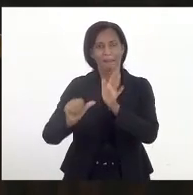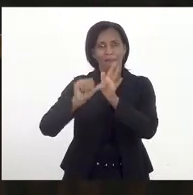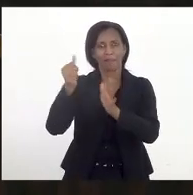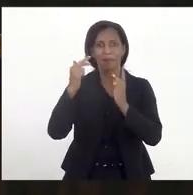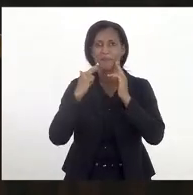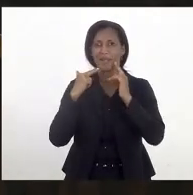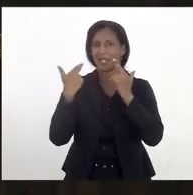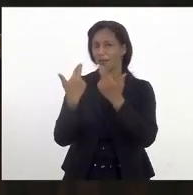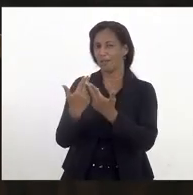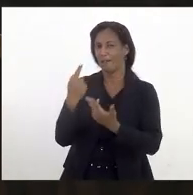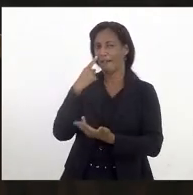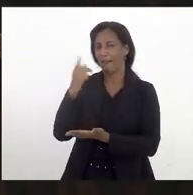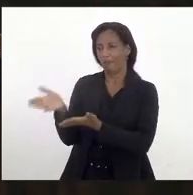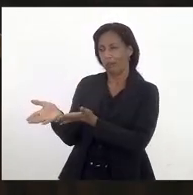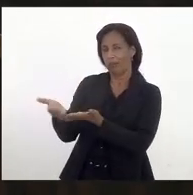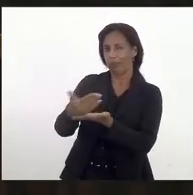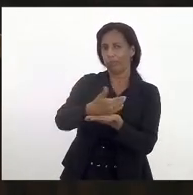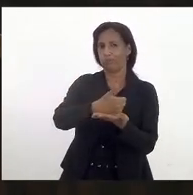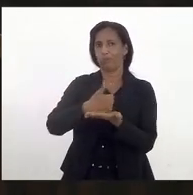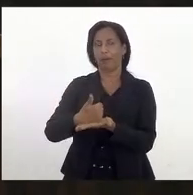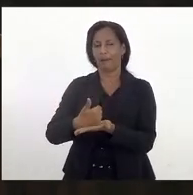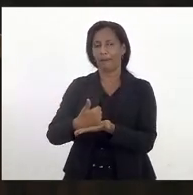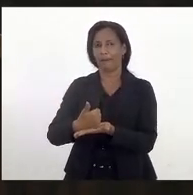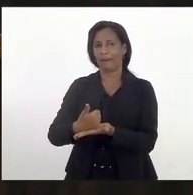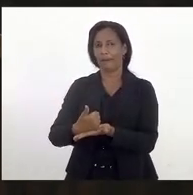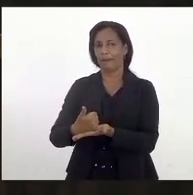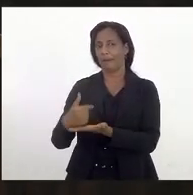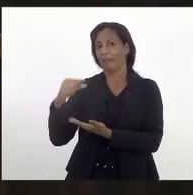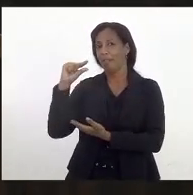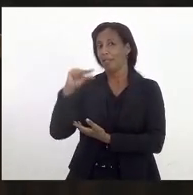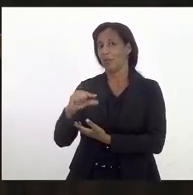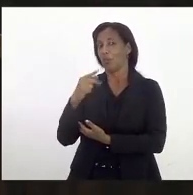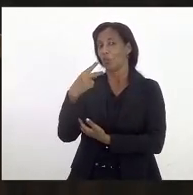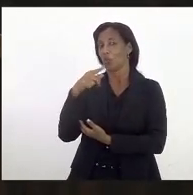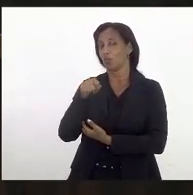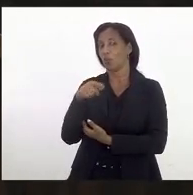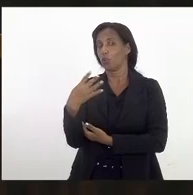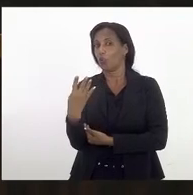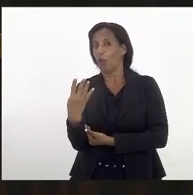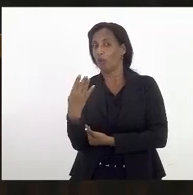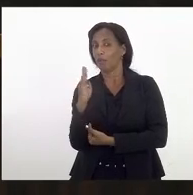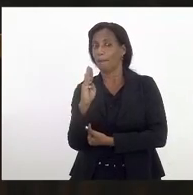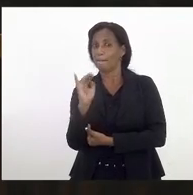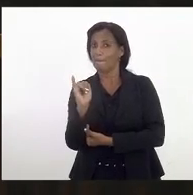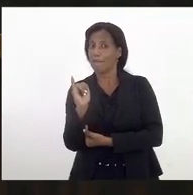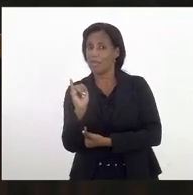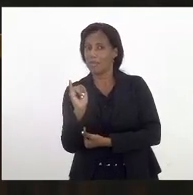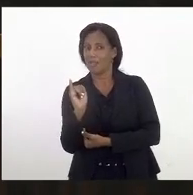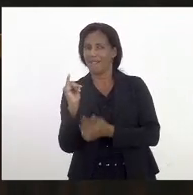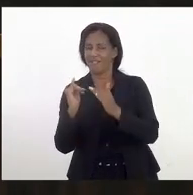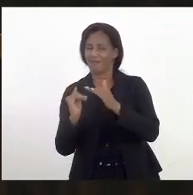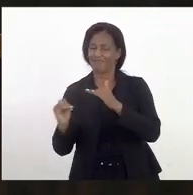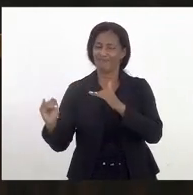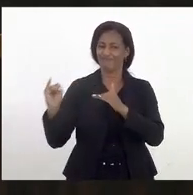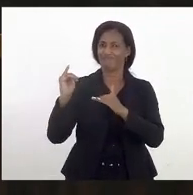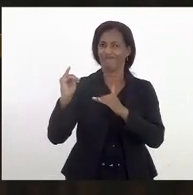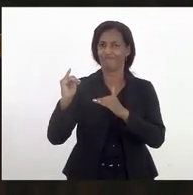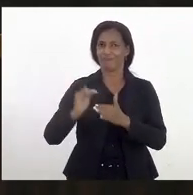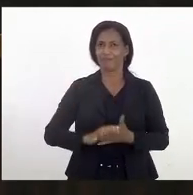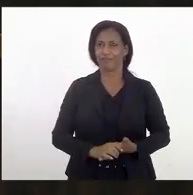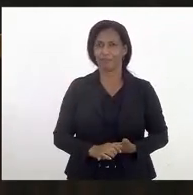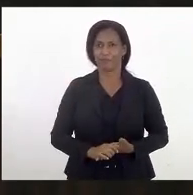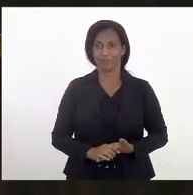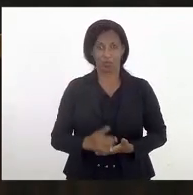a gente viu que a potencial de arrecadação e é no mínimo 2.4 be a mais esse ano